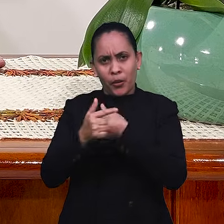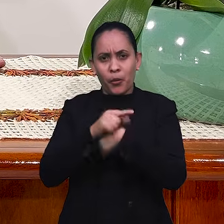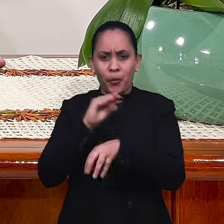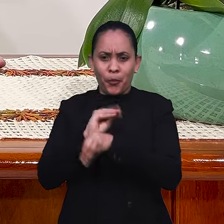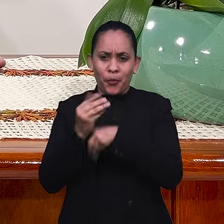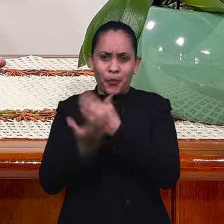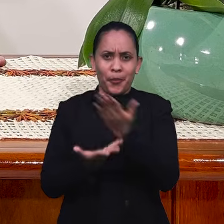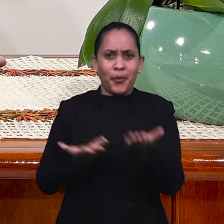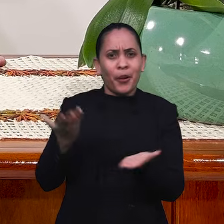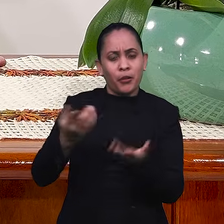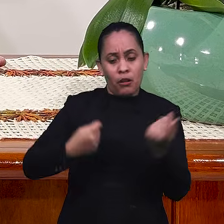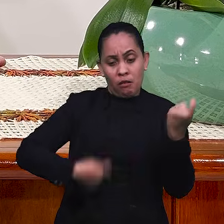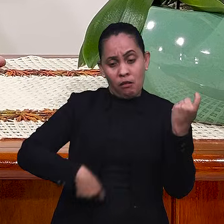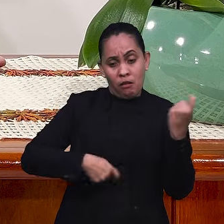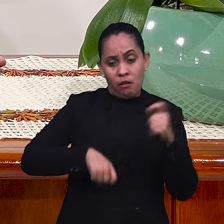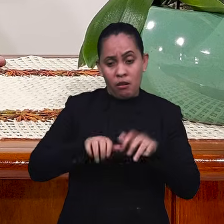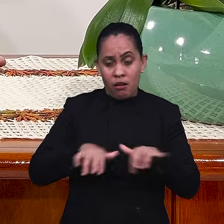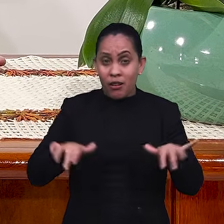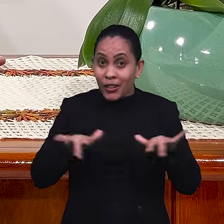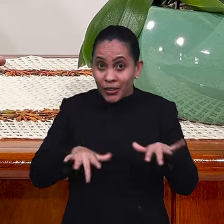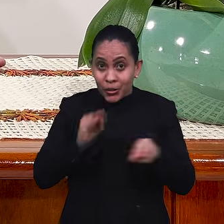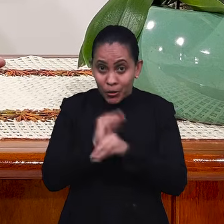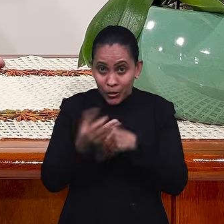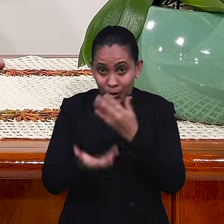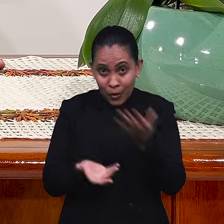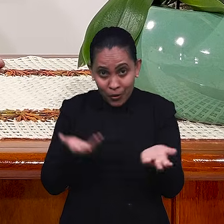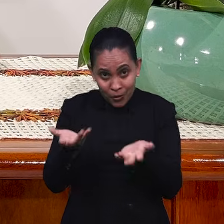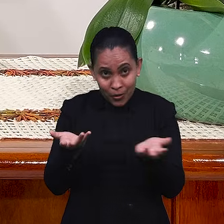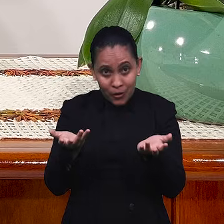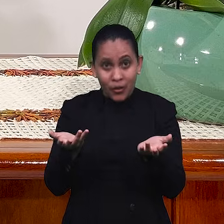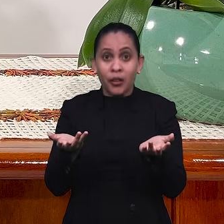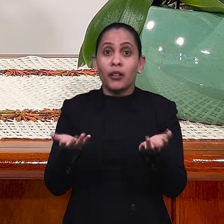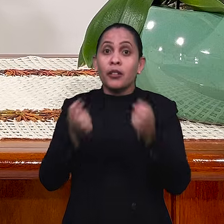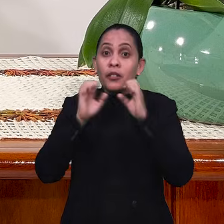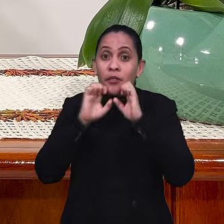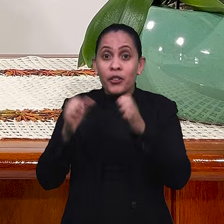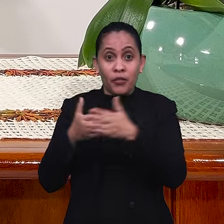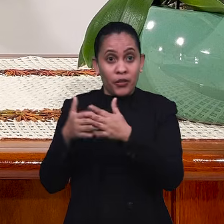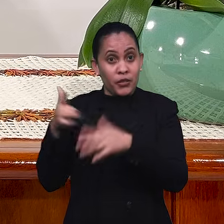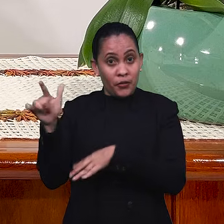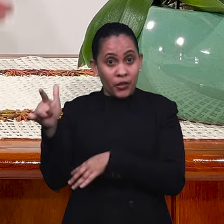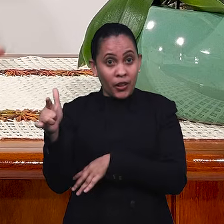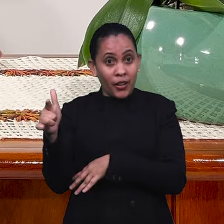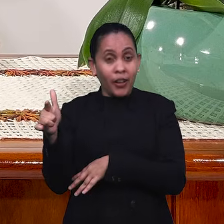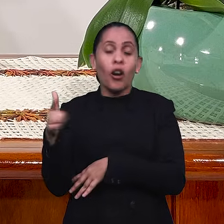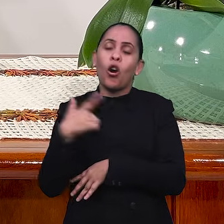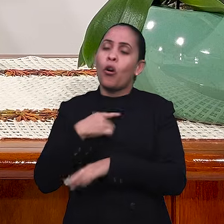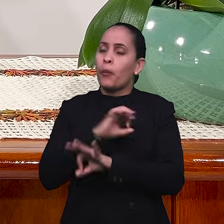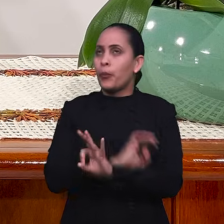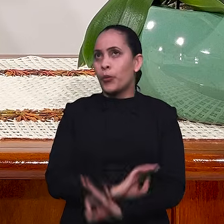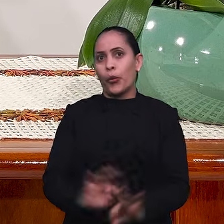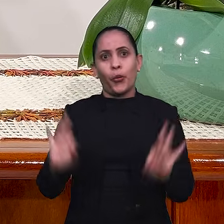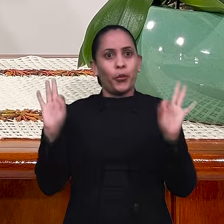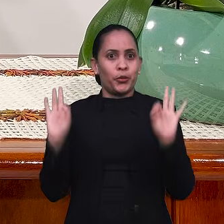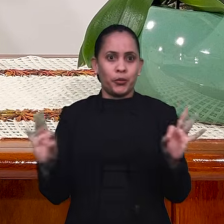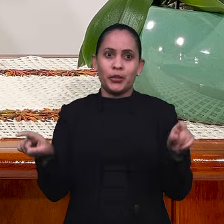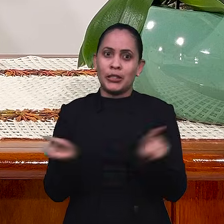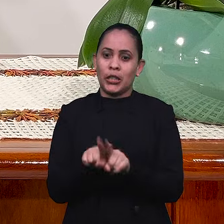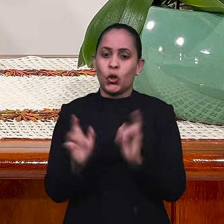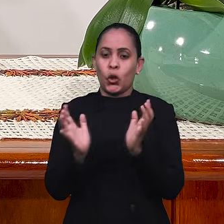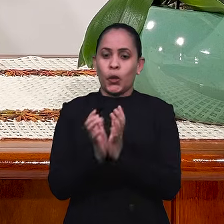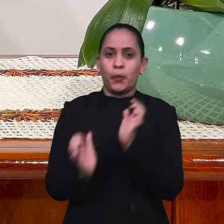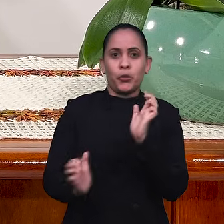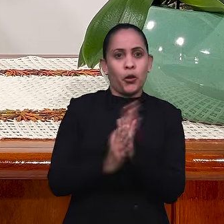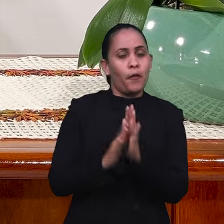cuidar do instrumento, cuide do instrumento. Se Ele te levantou para ser do Evangelho Sem Fronteira, ótimo. Se ele te colocou no grupo de